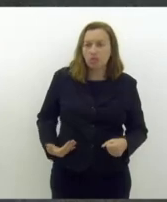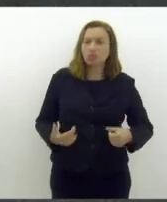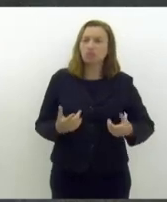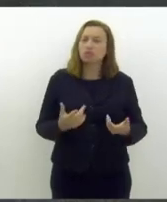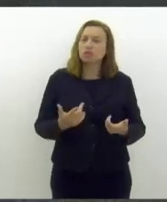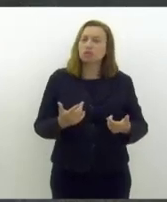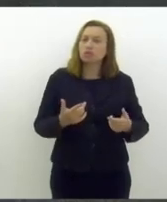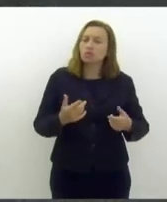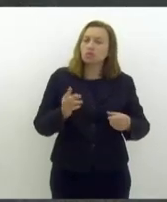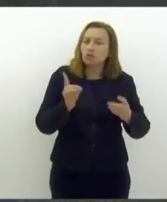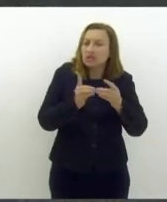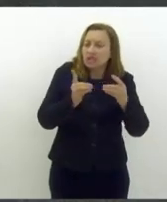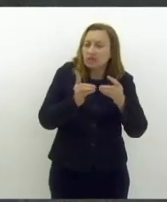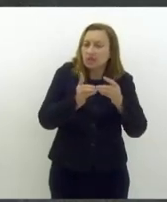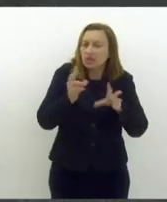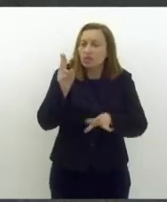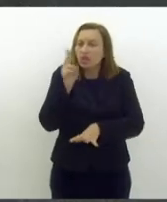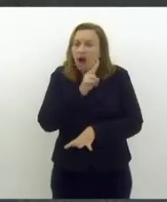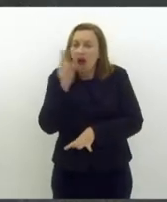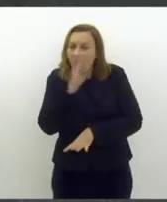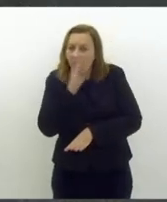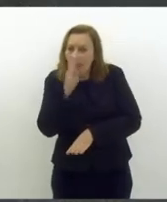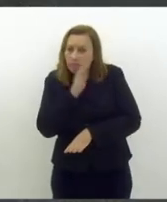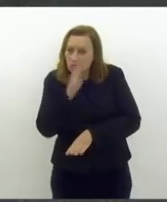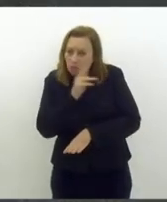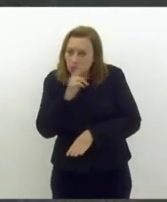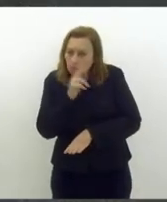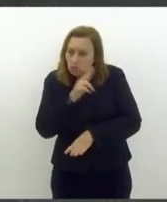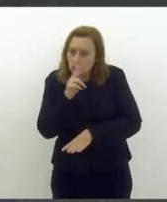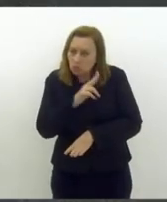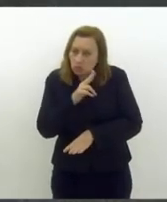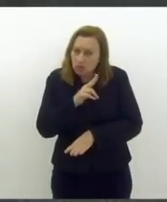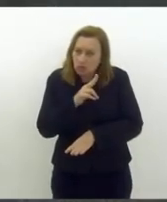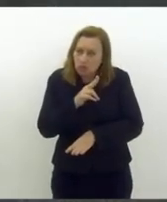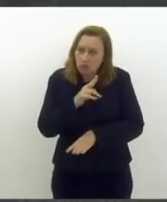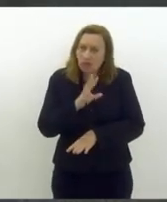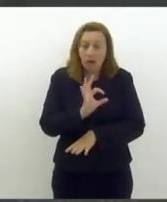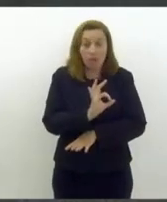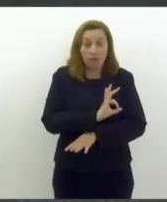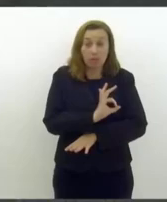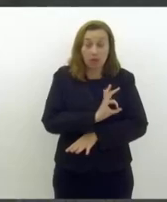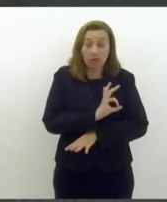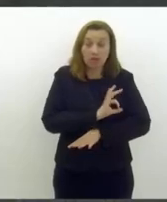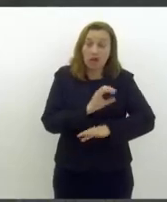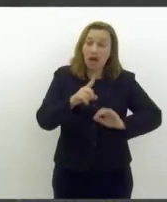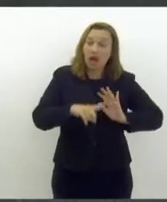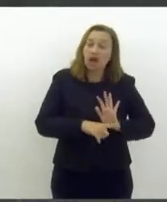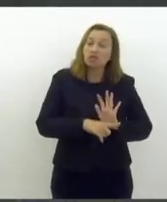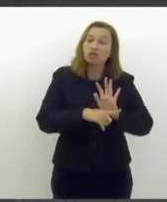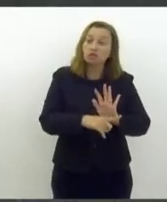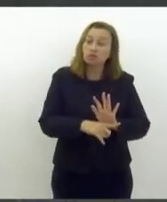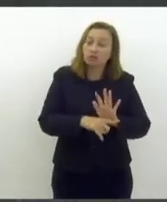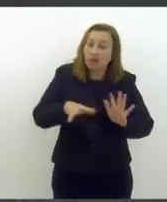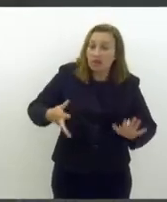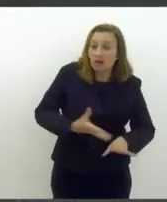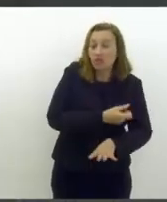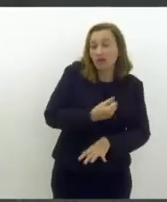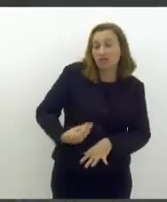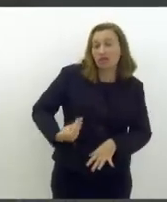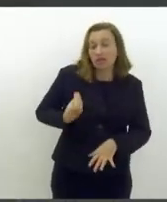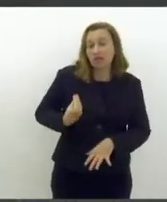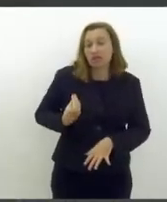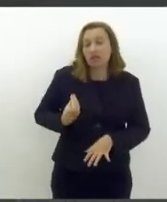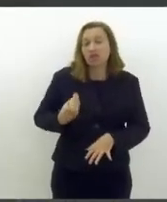prestação de atendimento pré-hospitalar rápido aos agentes de segurança contribuindo para salvar vidas e